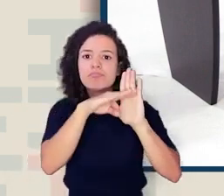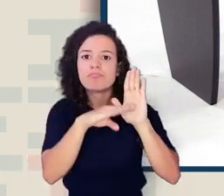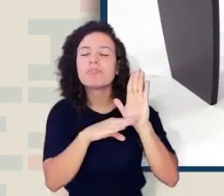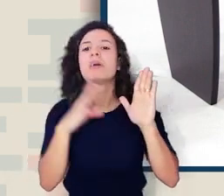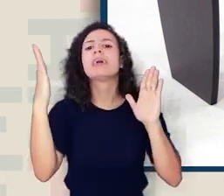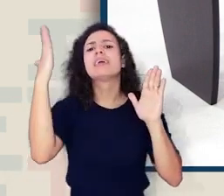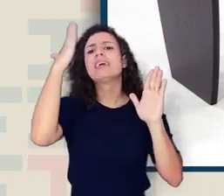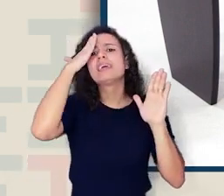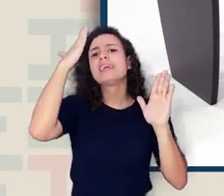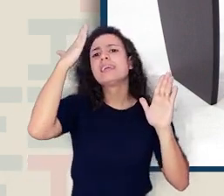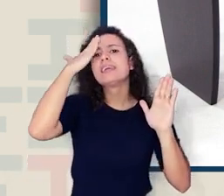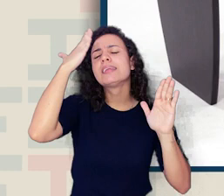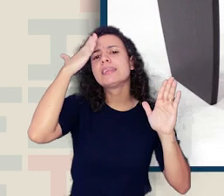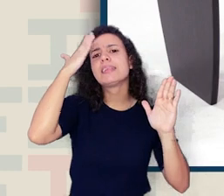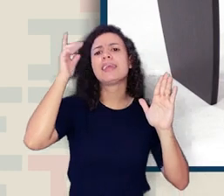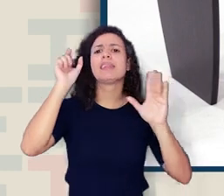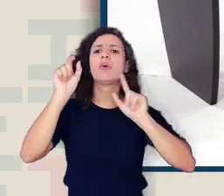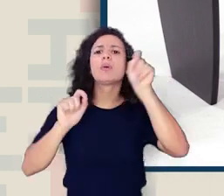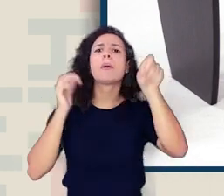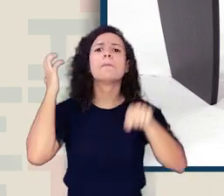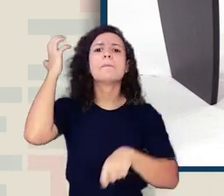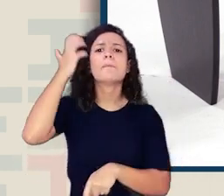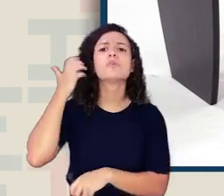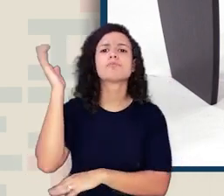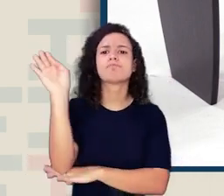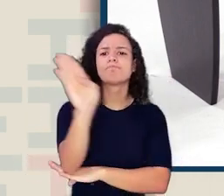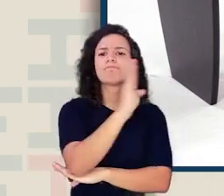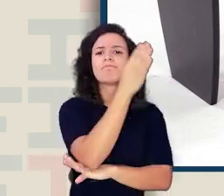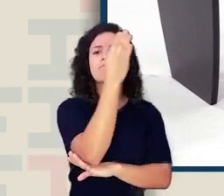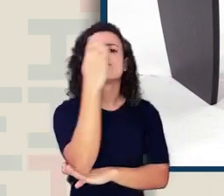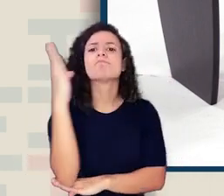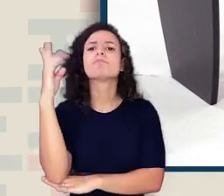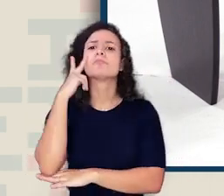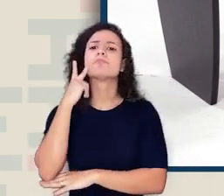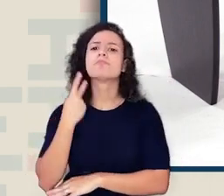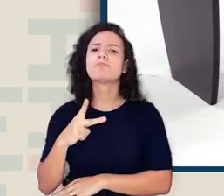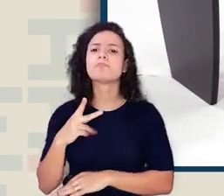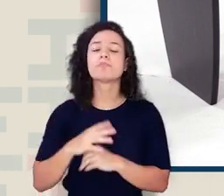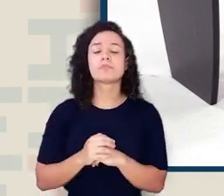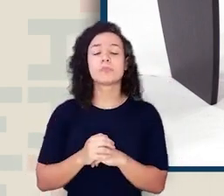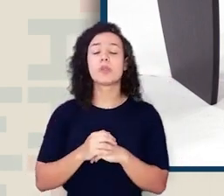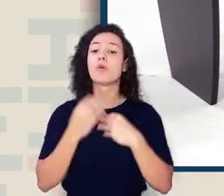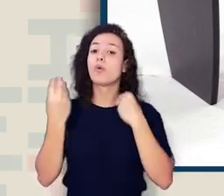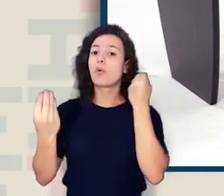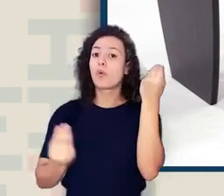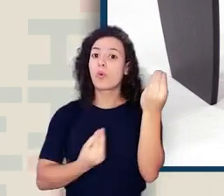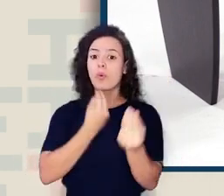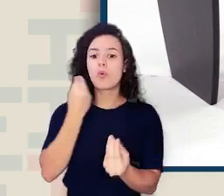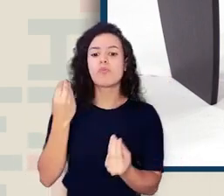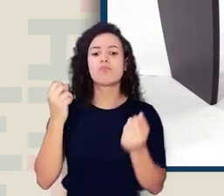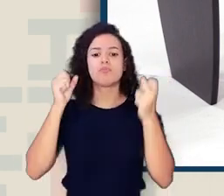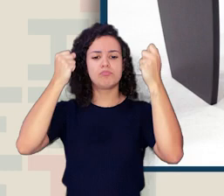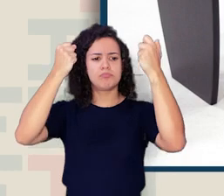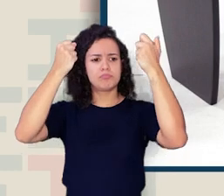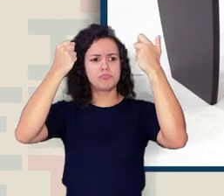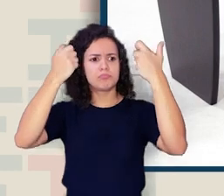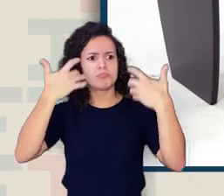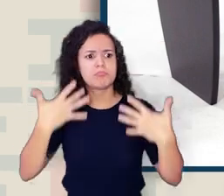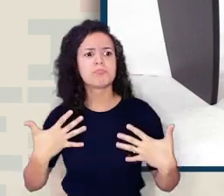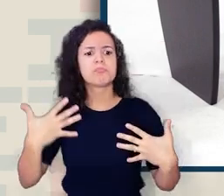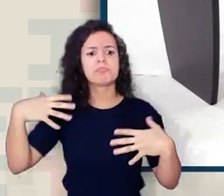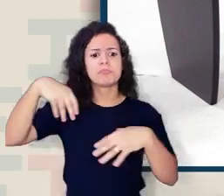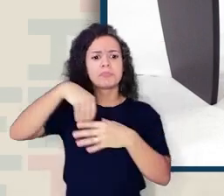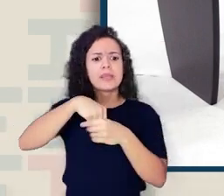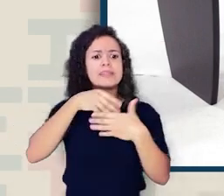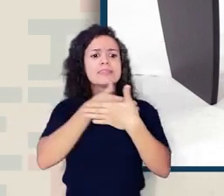entender o que é, de fato, essa música do nosso maracatu cearense. Como eu posso, inclusive, trabalhar